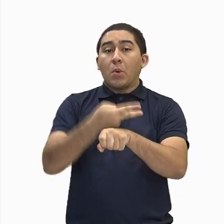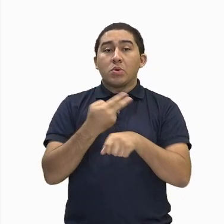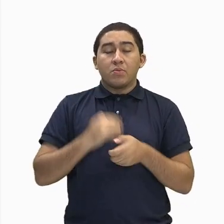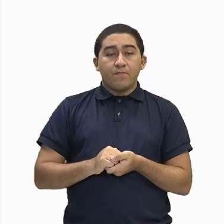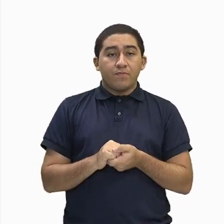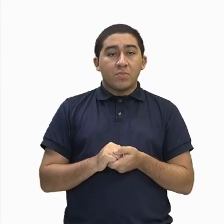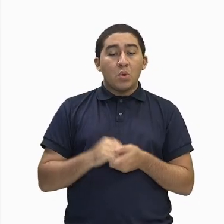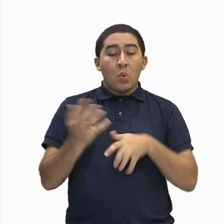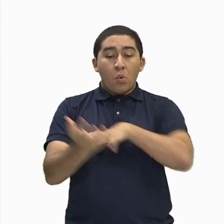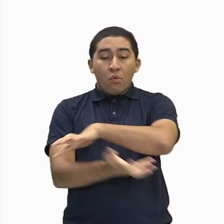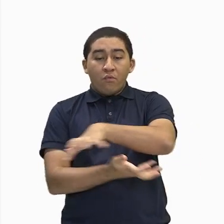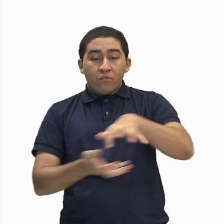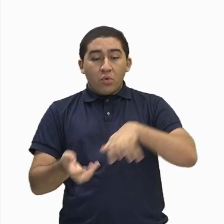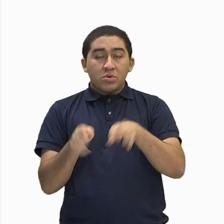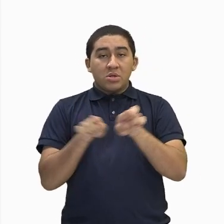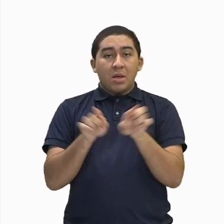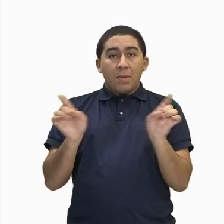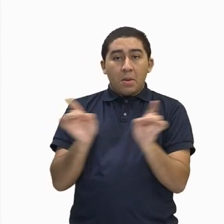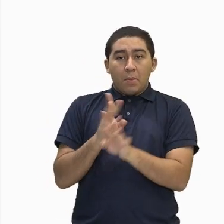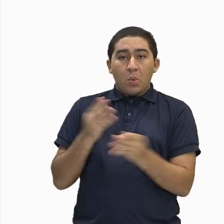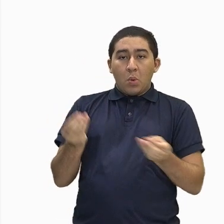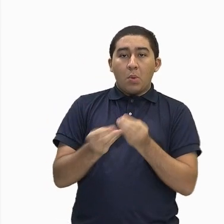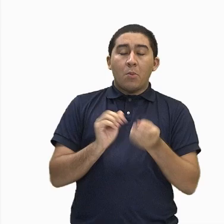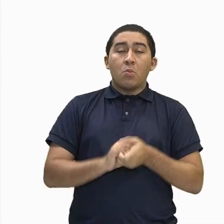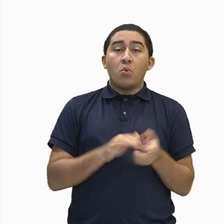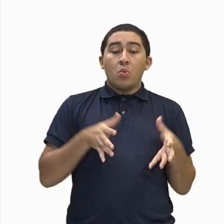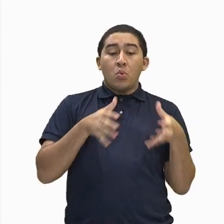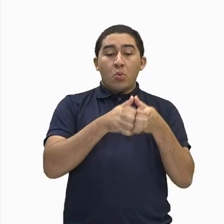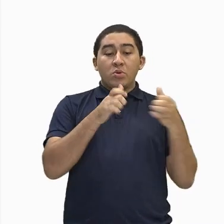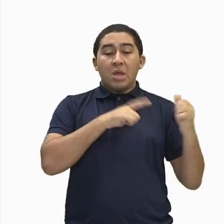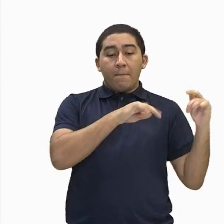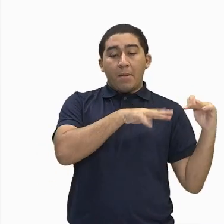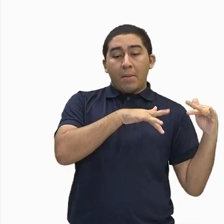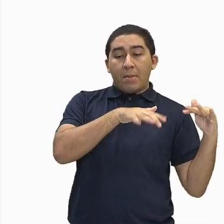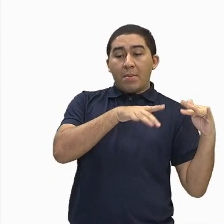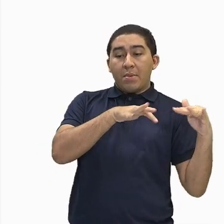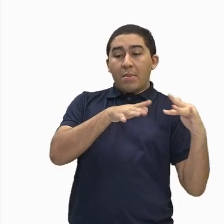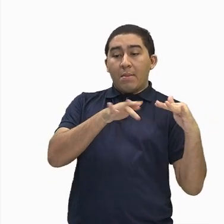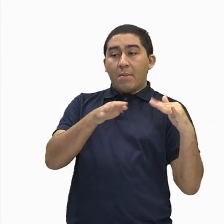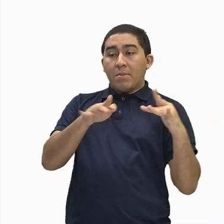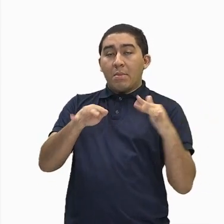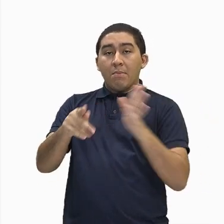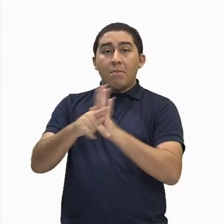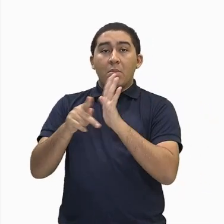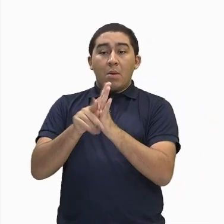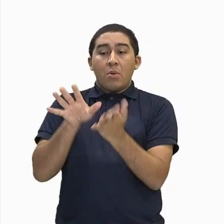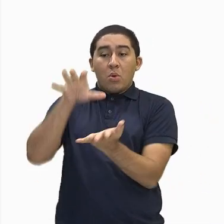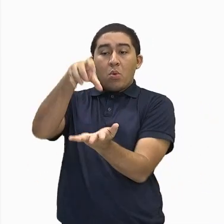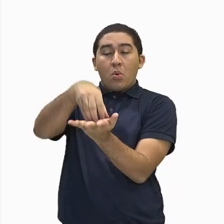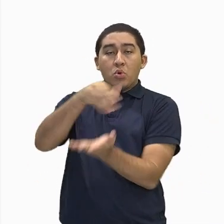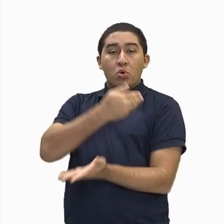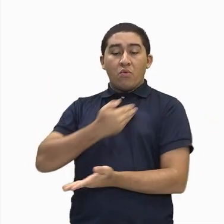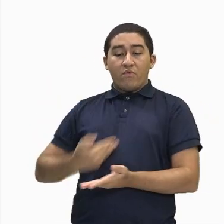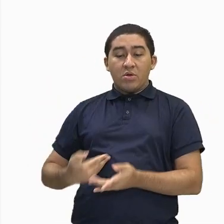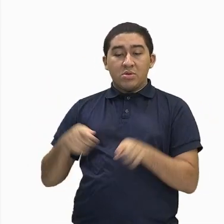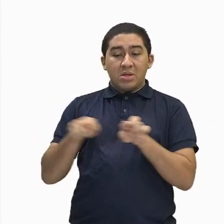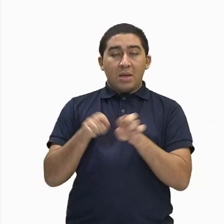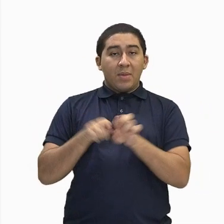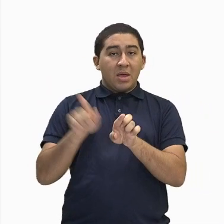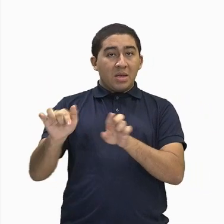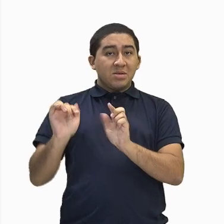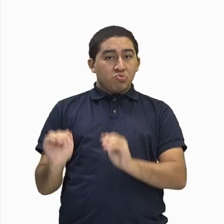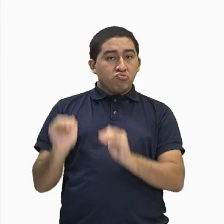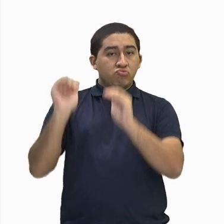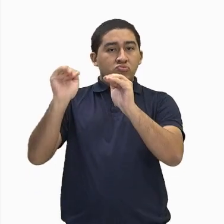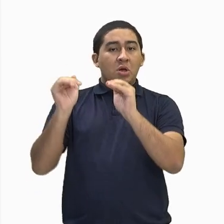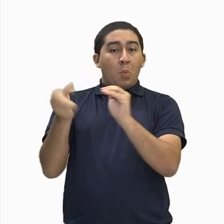confronto e o desfecho. O pequeno grupo marchou em direção às forças governamentais e enfrentou uma superioridade